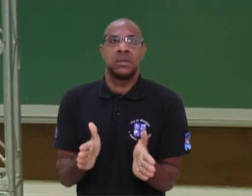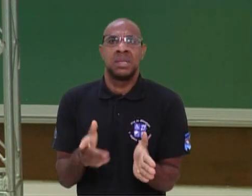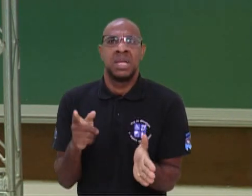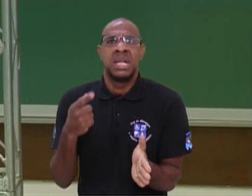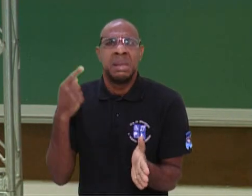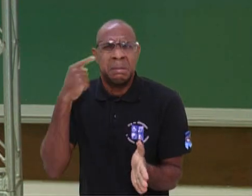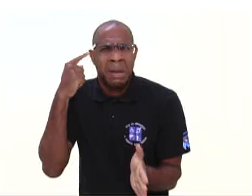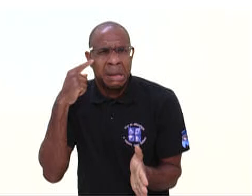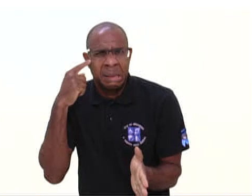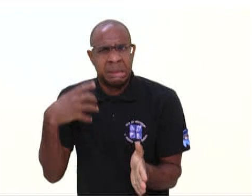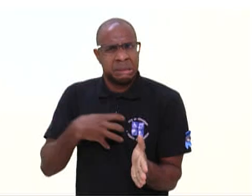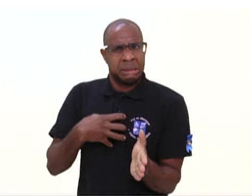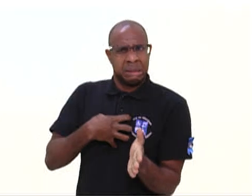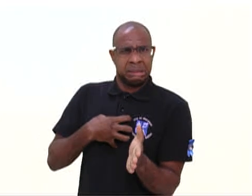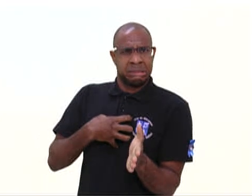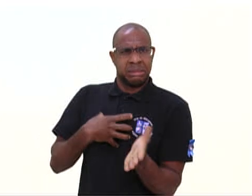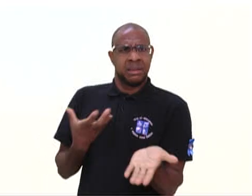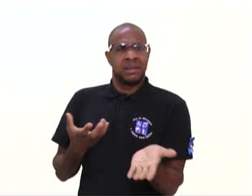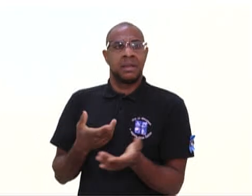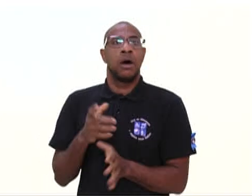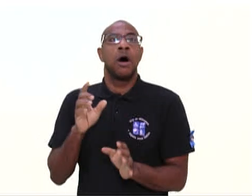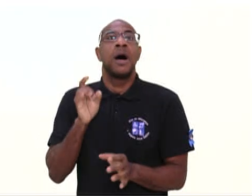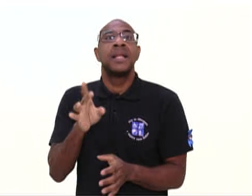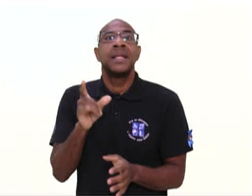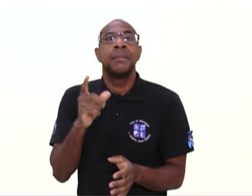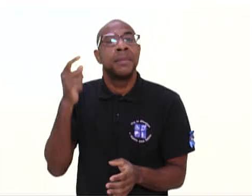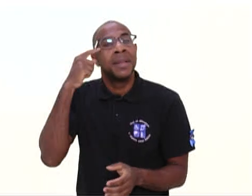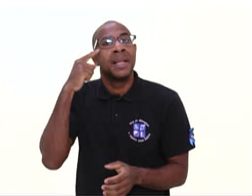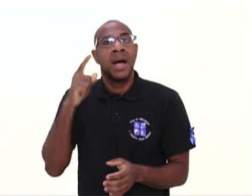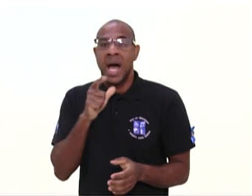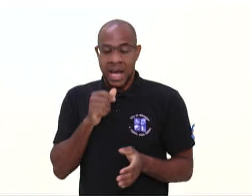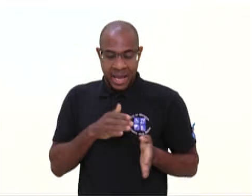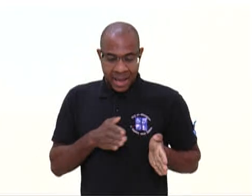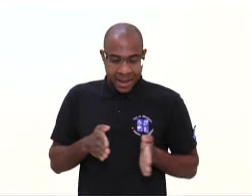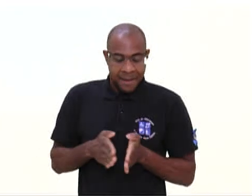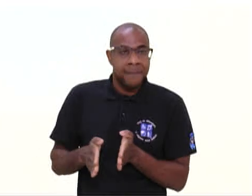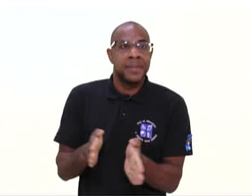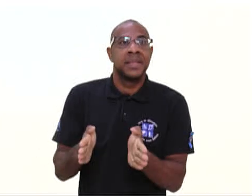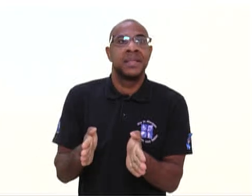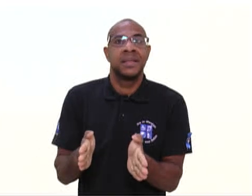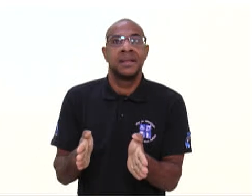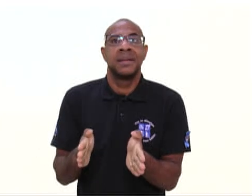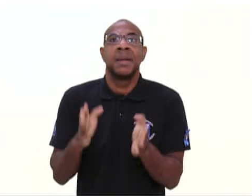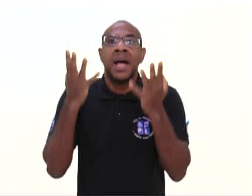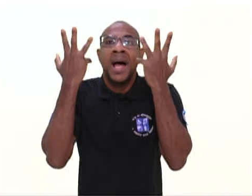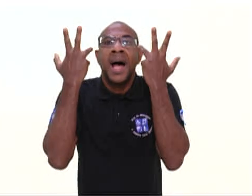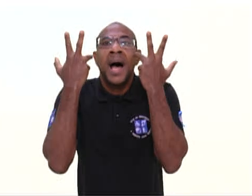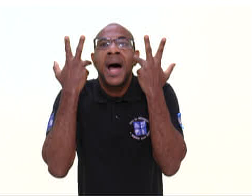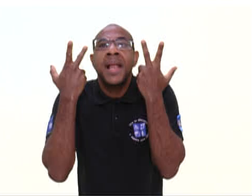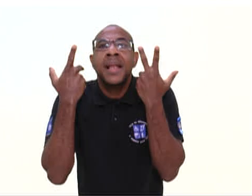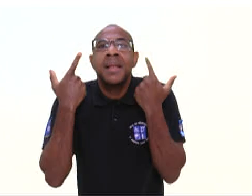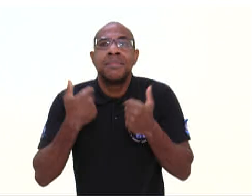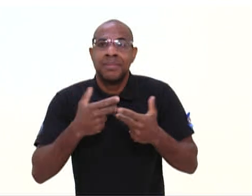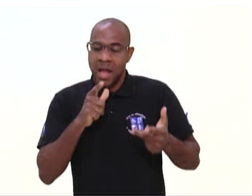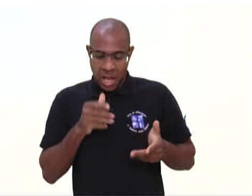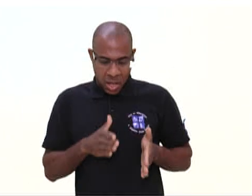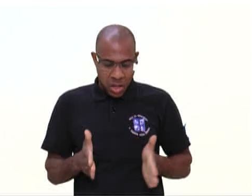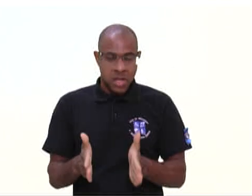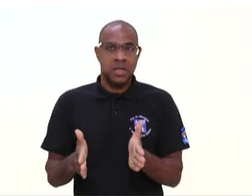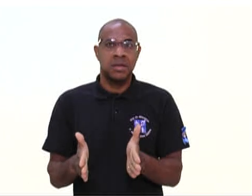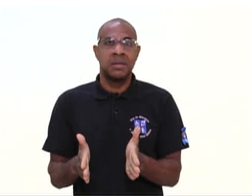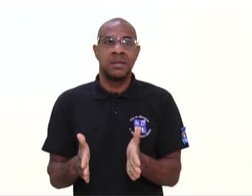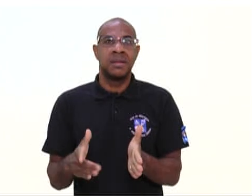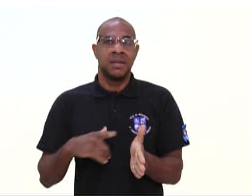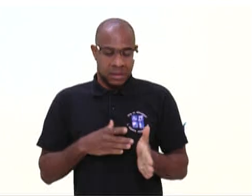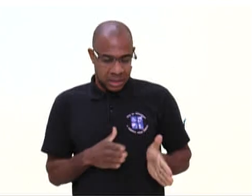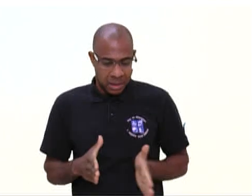o fragmento. Sempre pensar em ir caminho do mar. Para os bichos e rios nascer já é caminhar. Eu não sei o que os rios